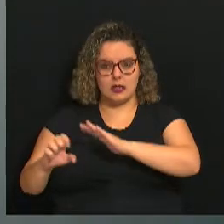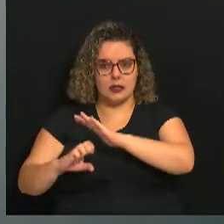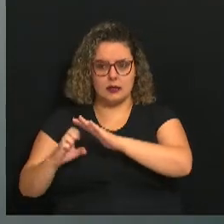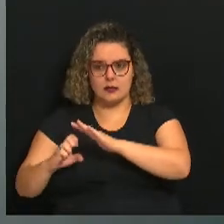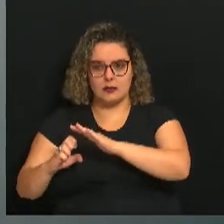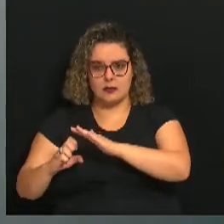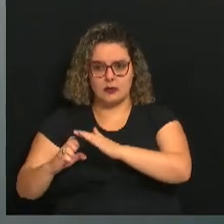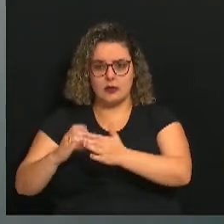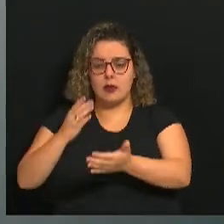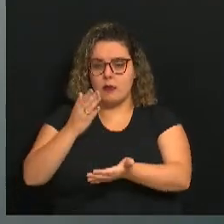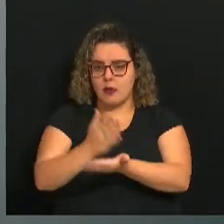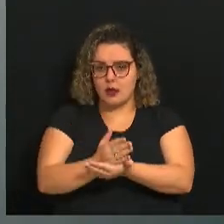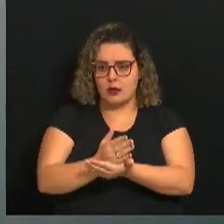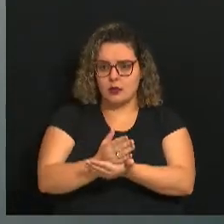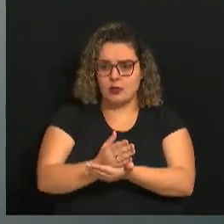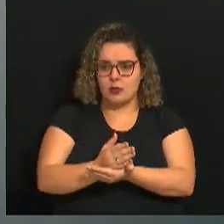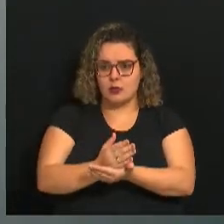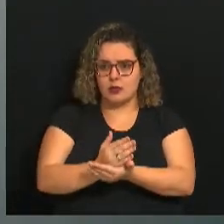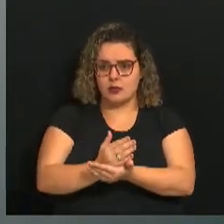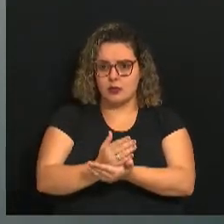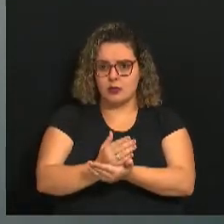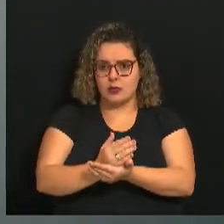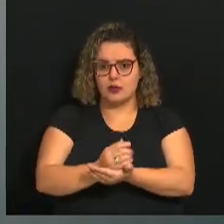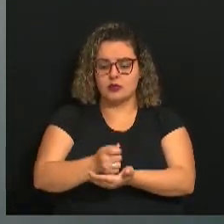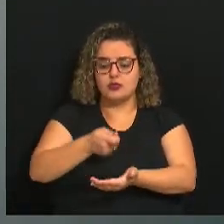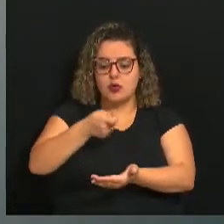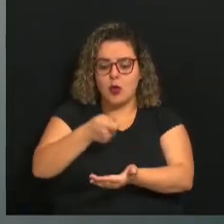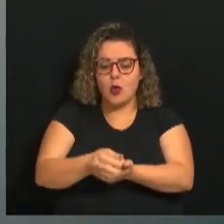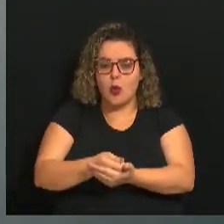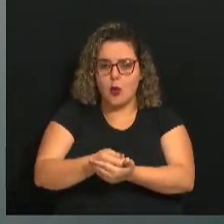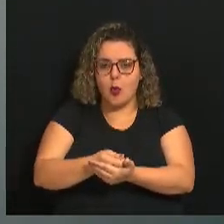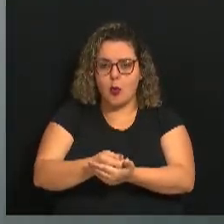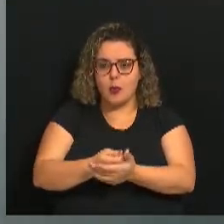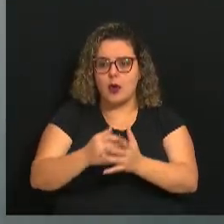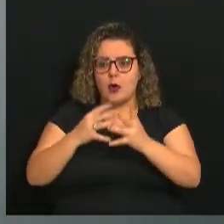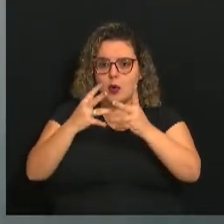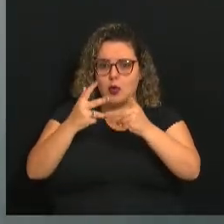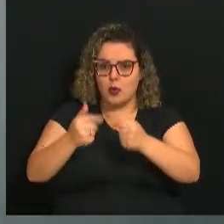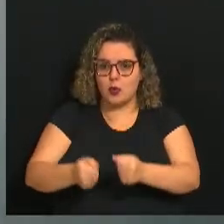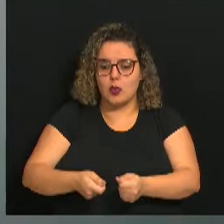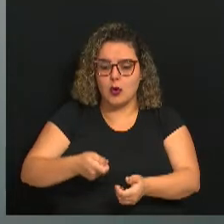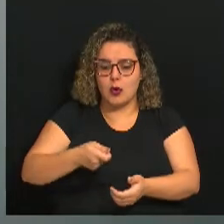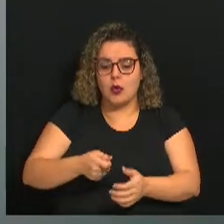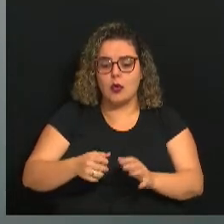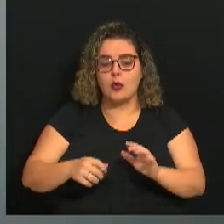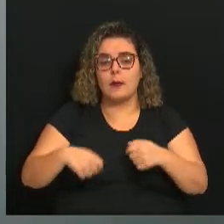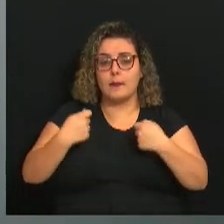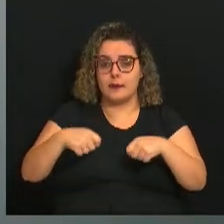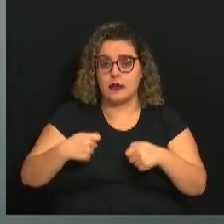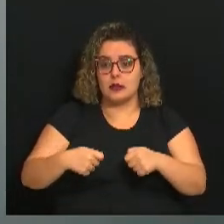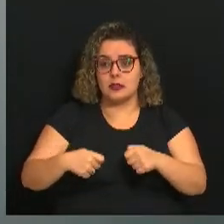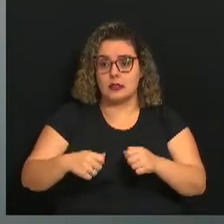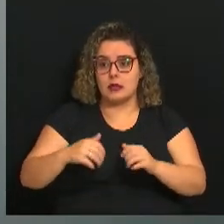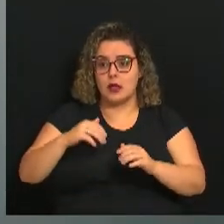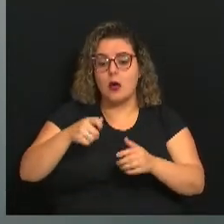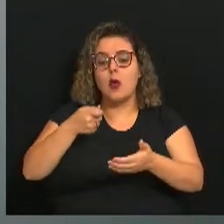as obrigações dela com os trabalhadores, que são contratados pela CLT, né?